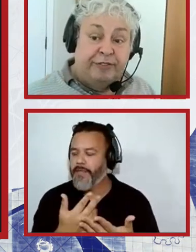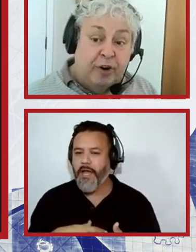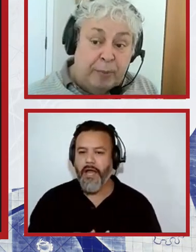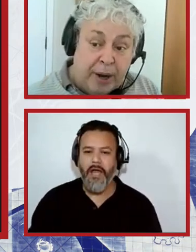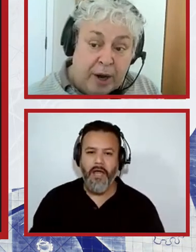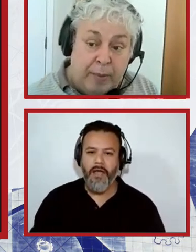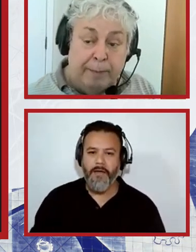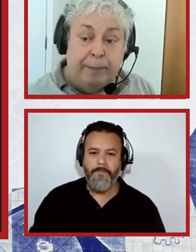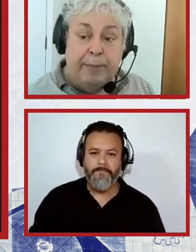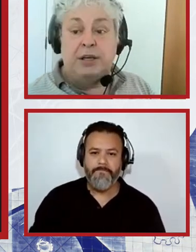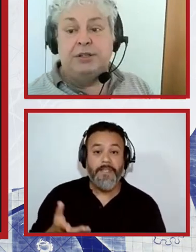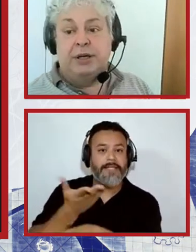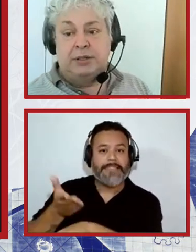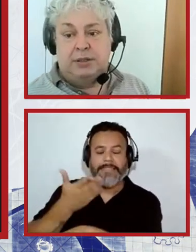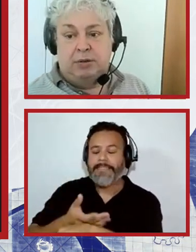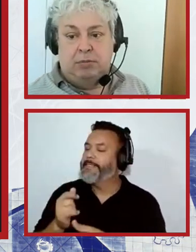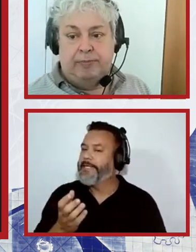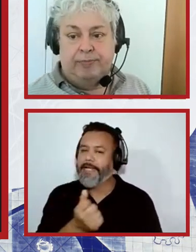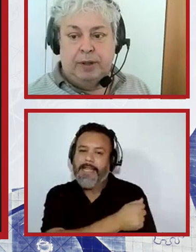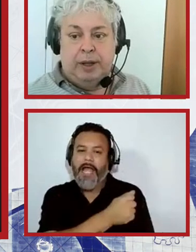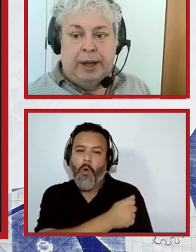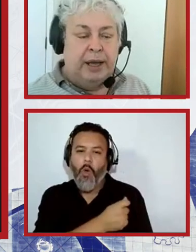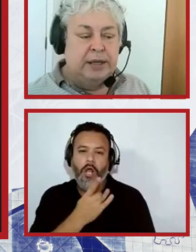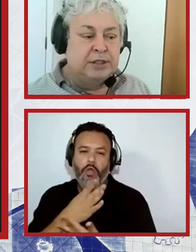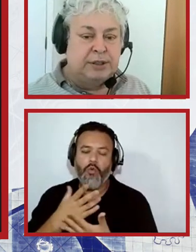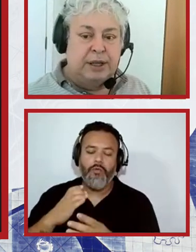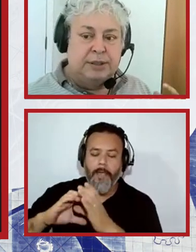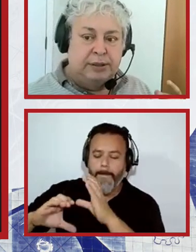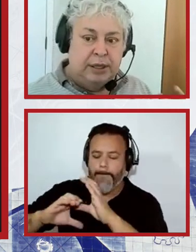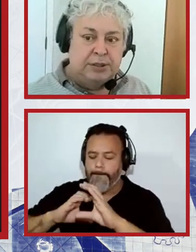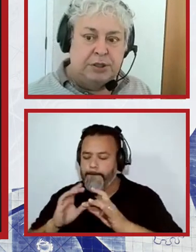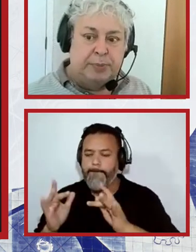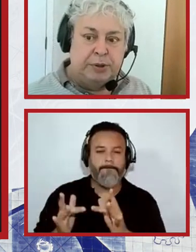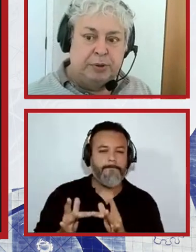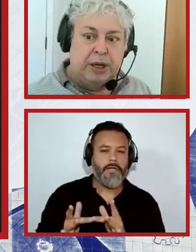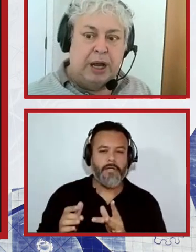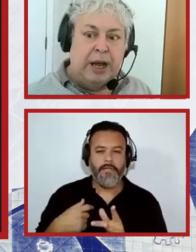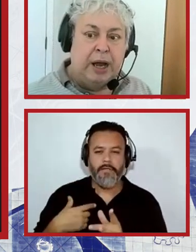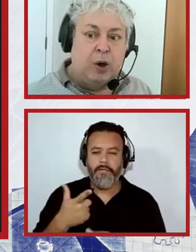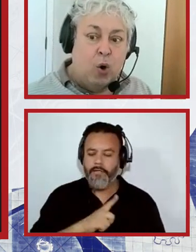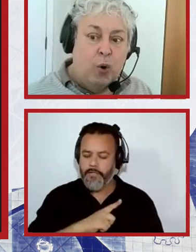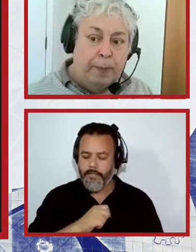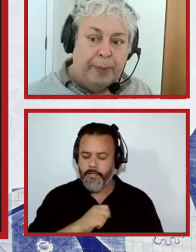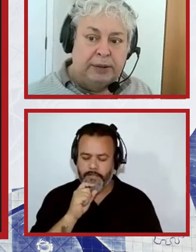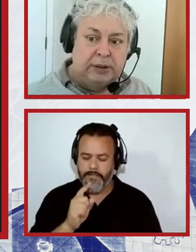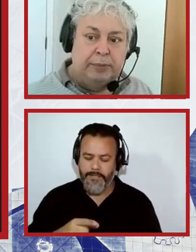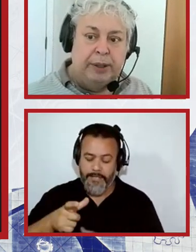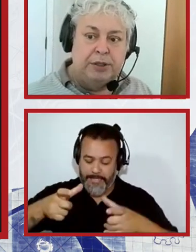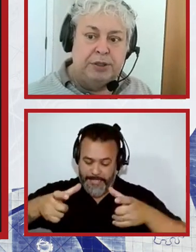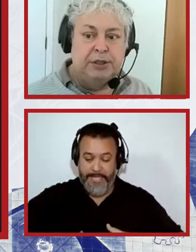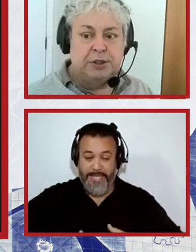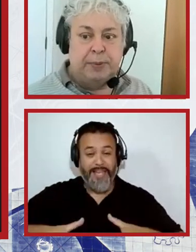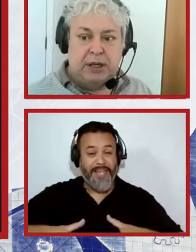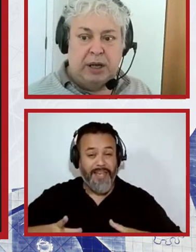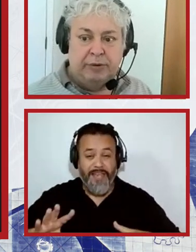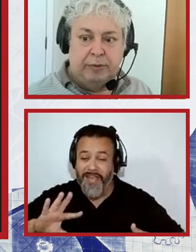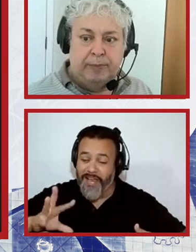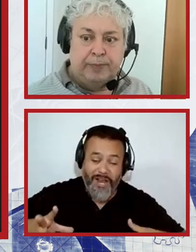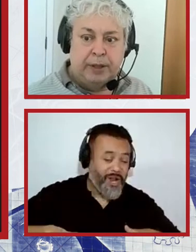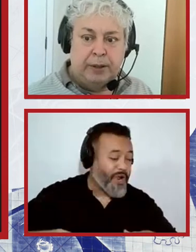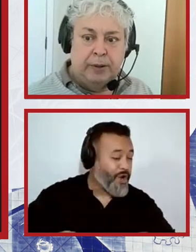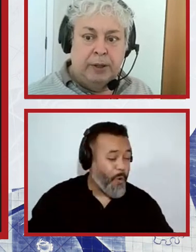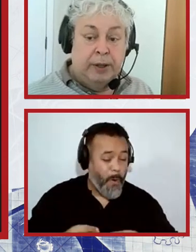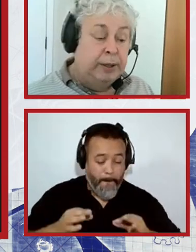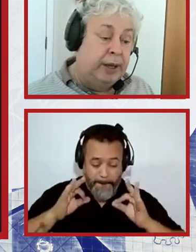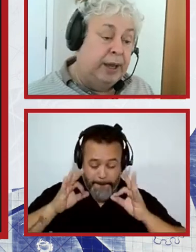e formar uma mediação. A existência desse tipo de lugar é completamente